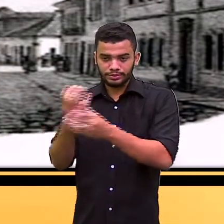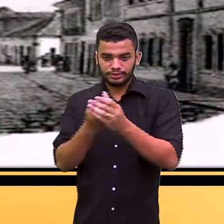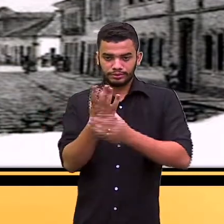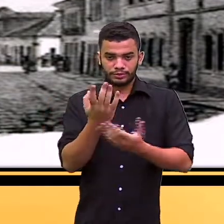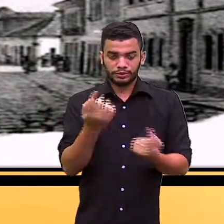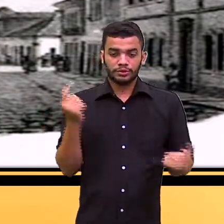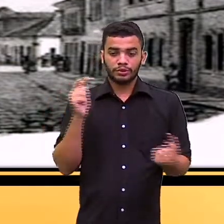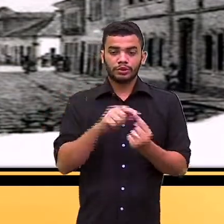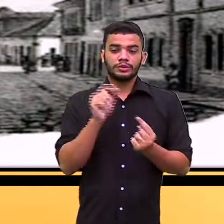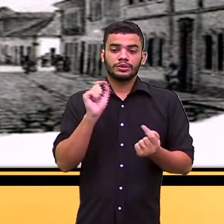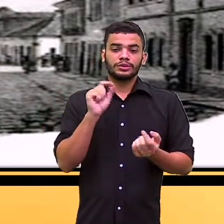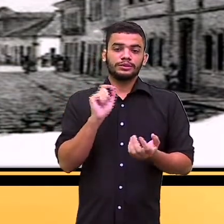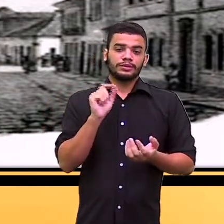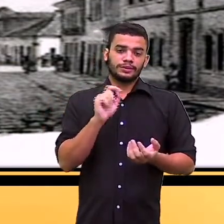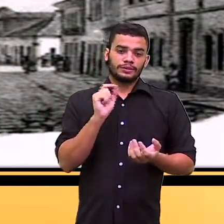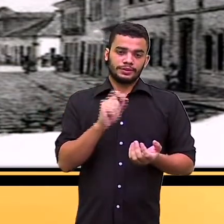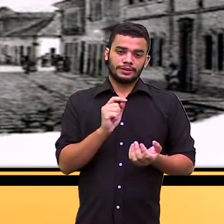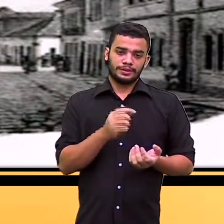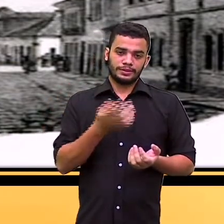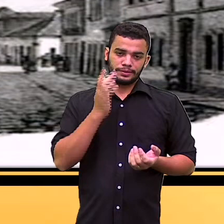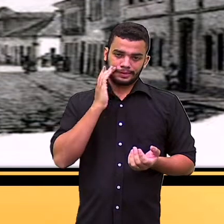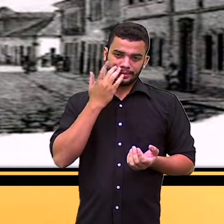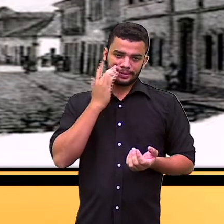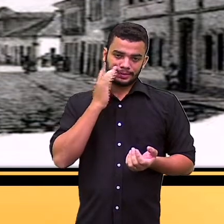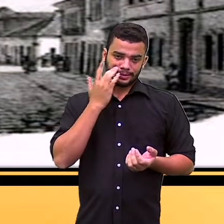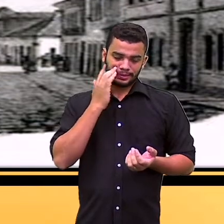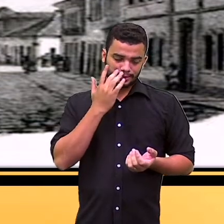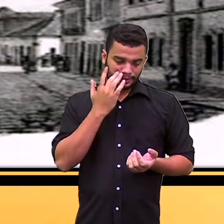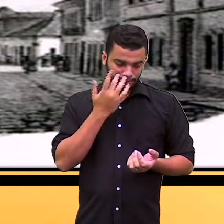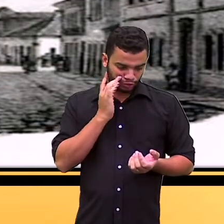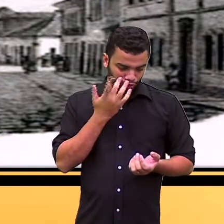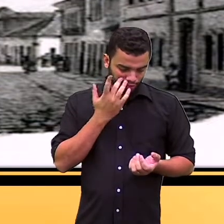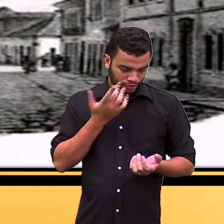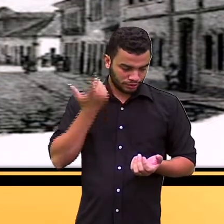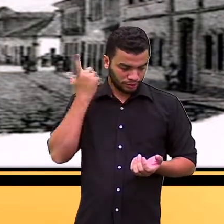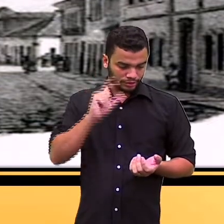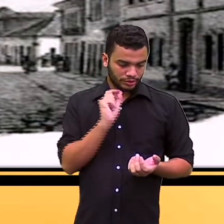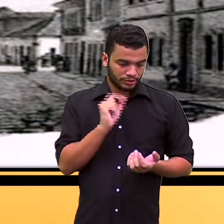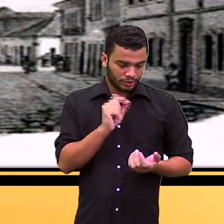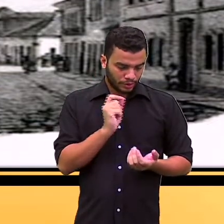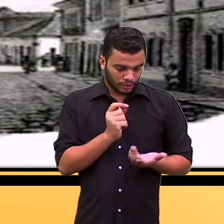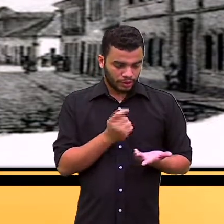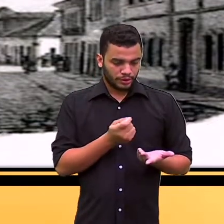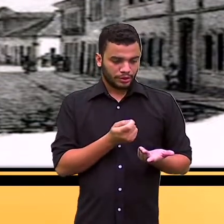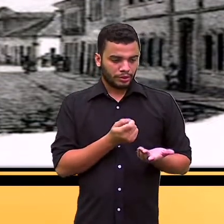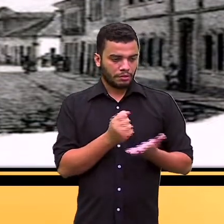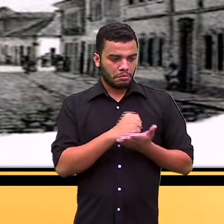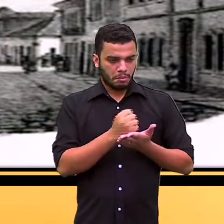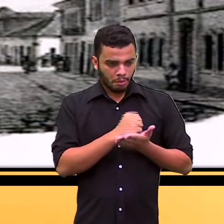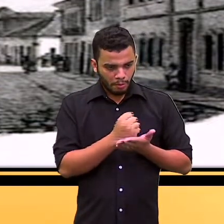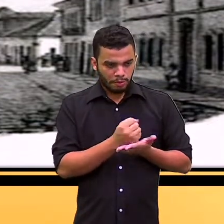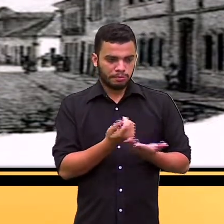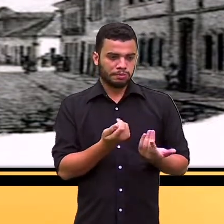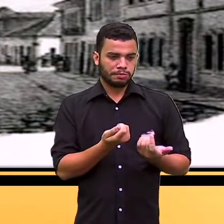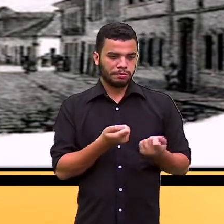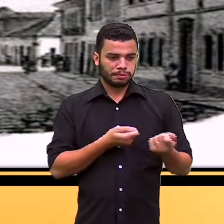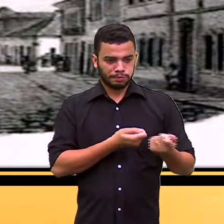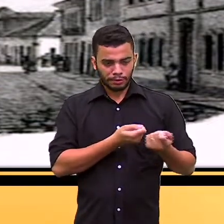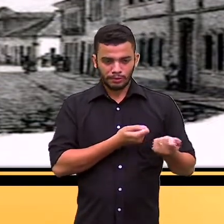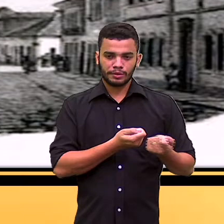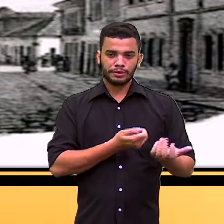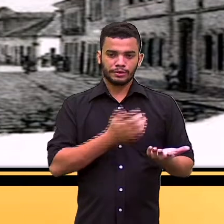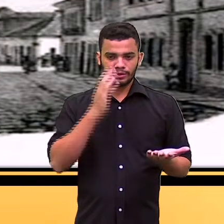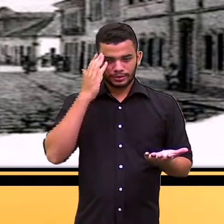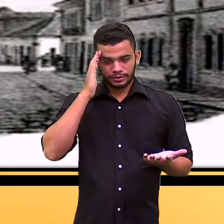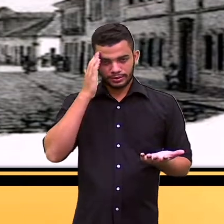o escoamento de ouro até Portugal. Alguns caminhos foram transformados pela coroa em